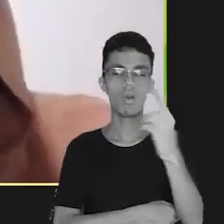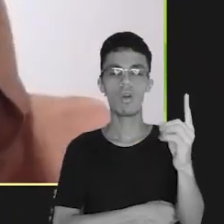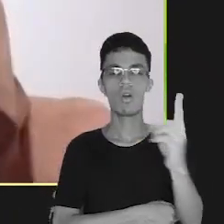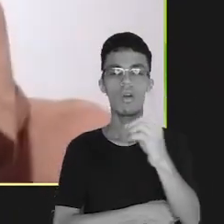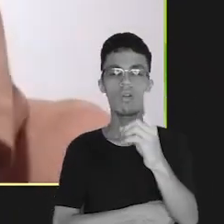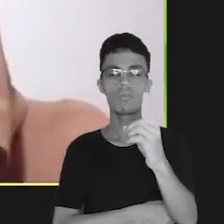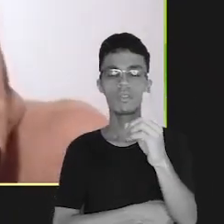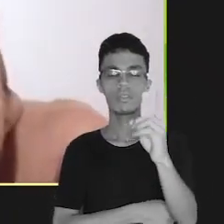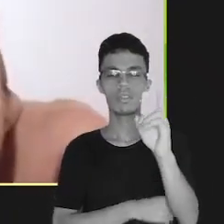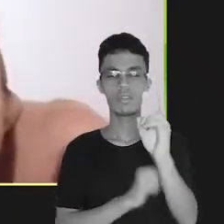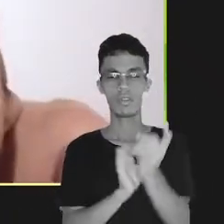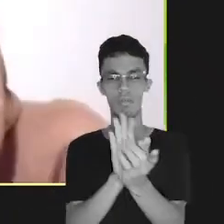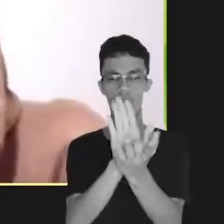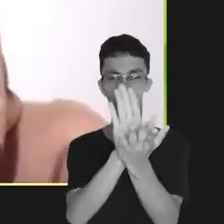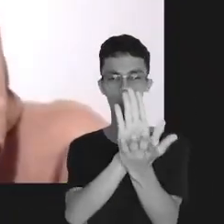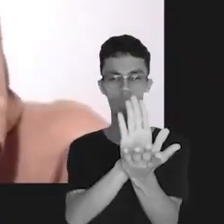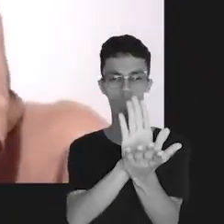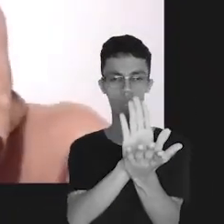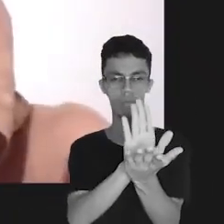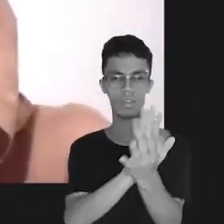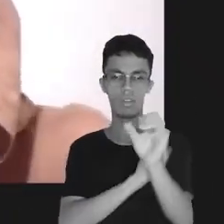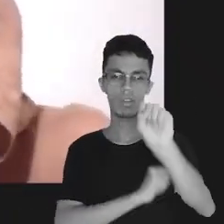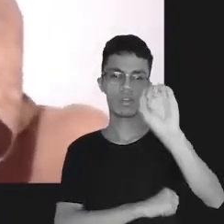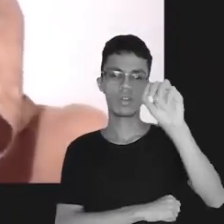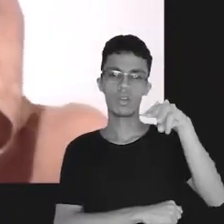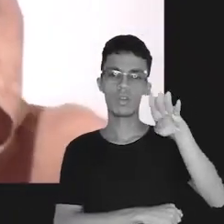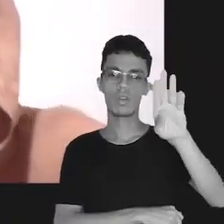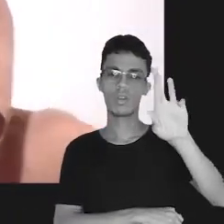e uma sombra. Uma sombra.